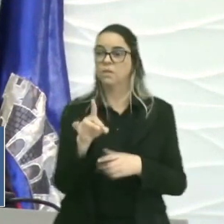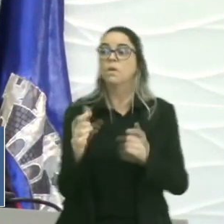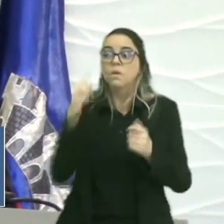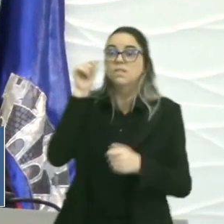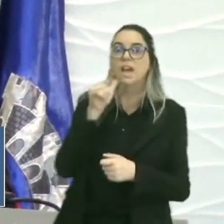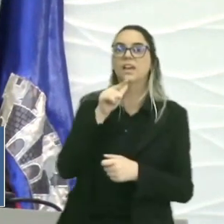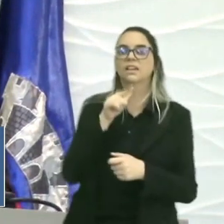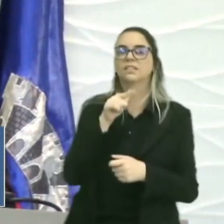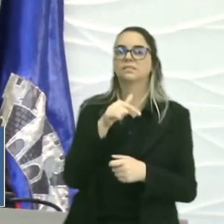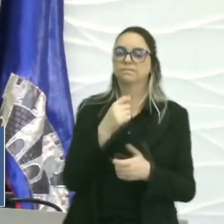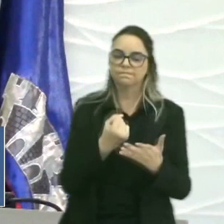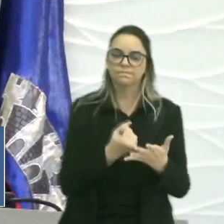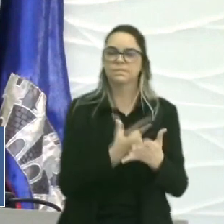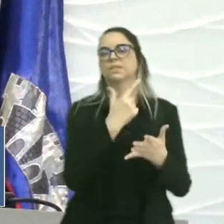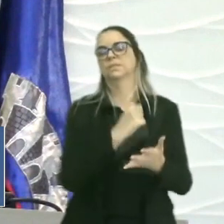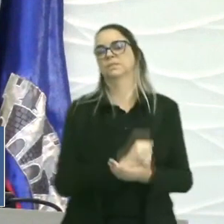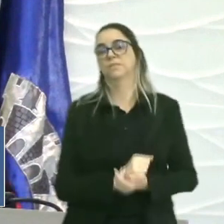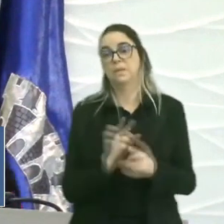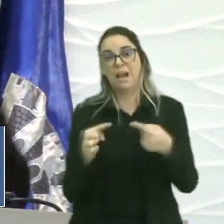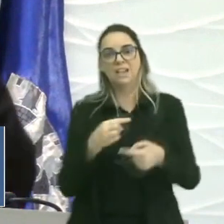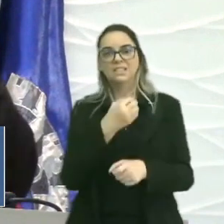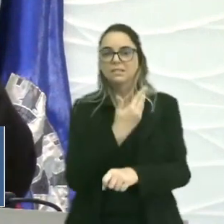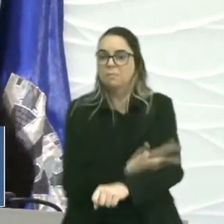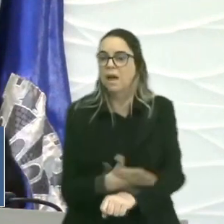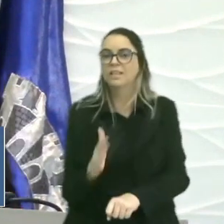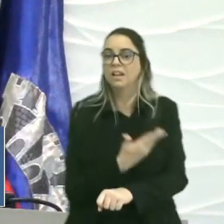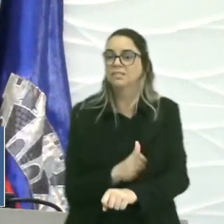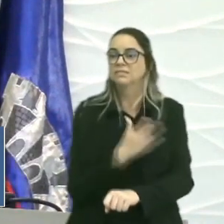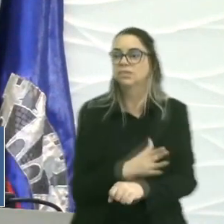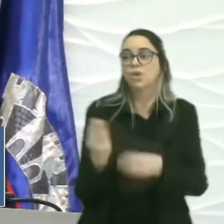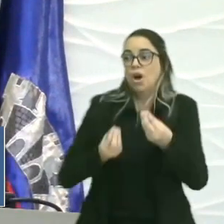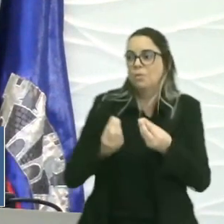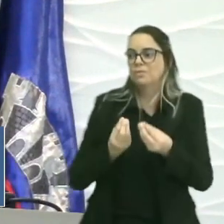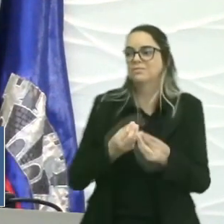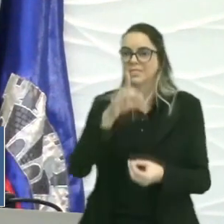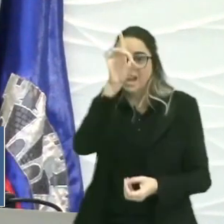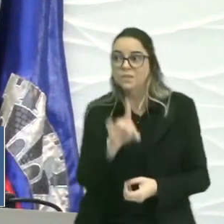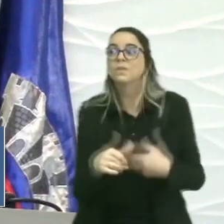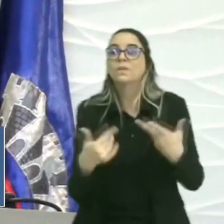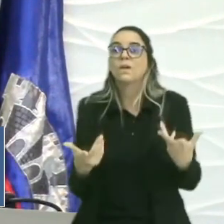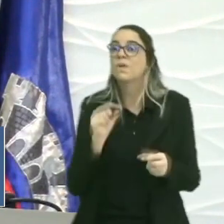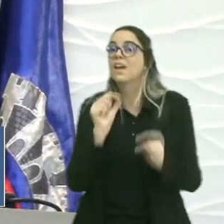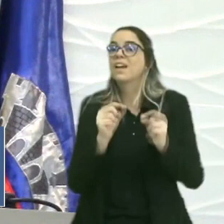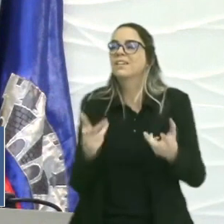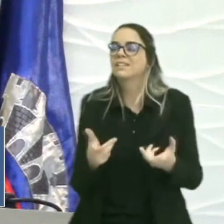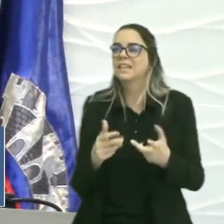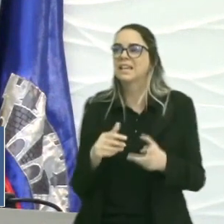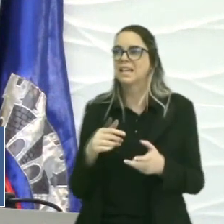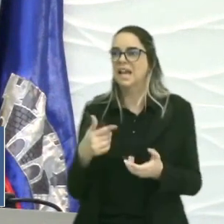receberem. Porém, na prática, só vai ter direito aqueles que estão cadastrados no SENES. A